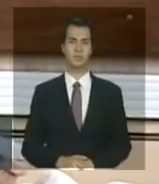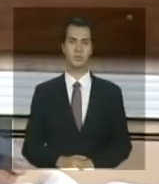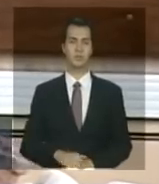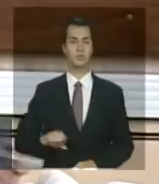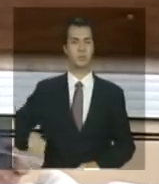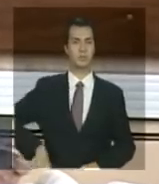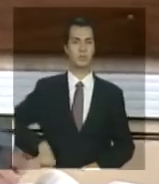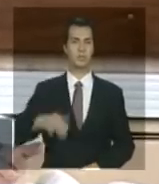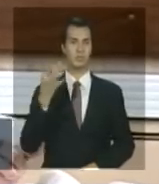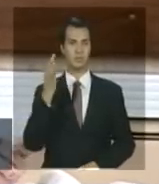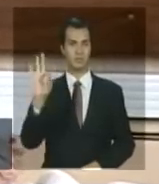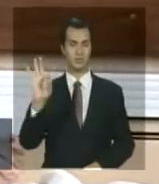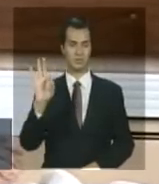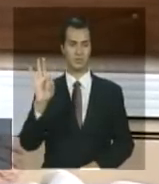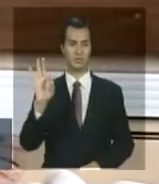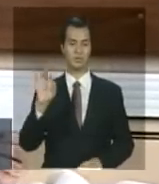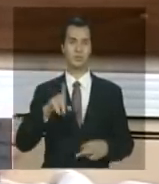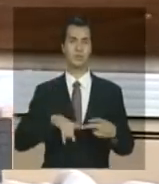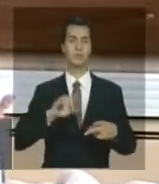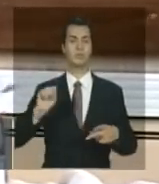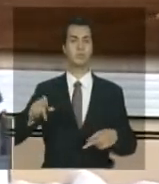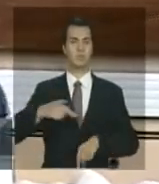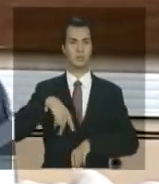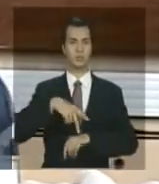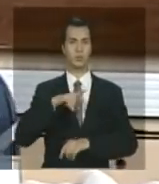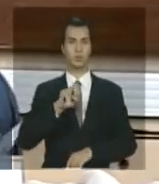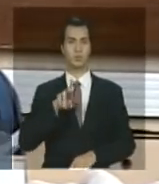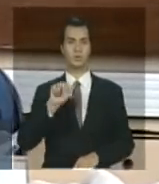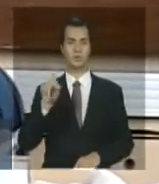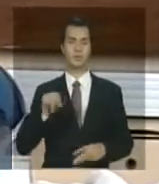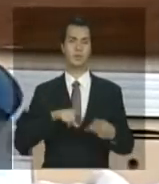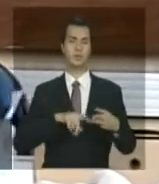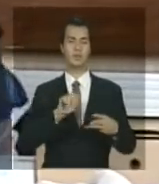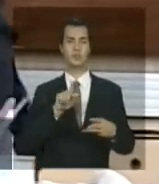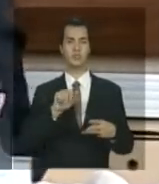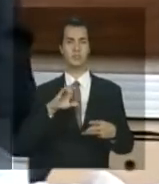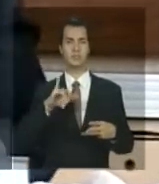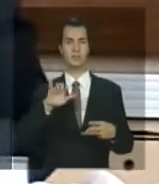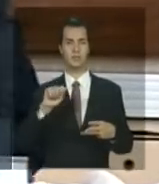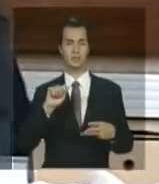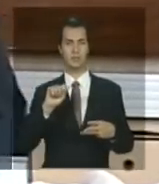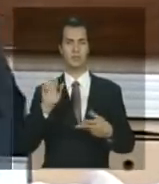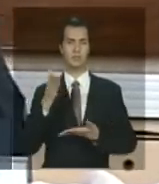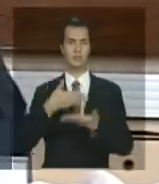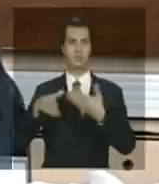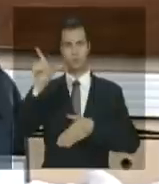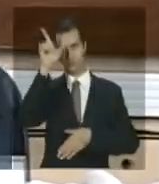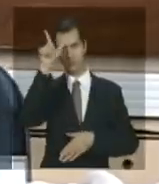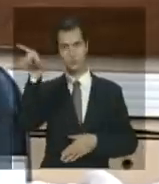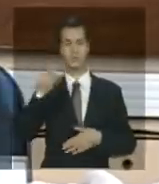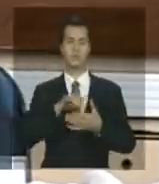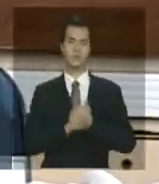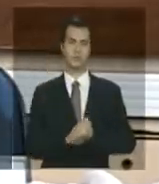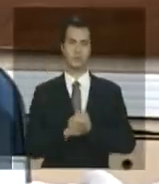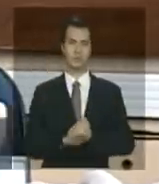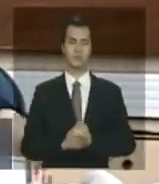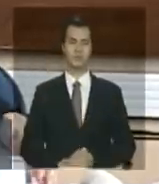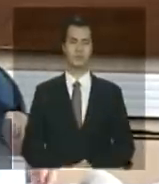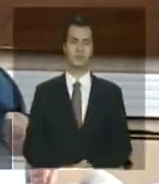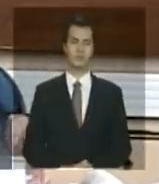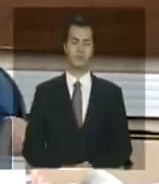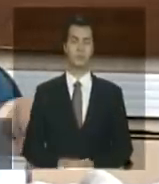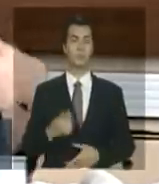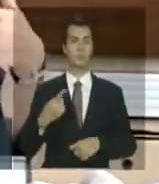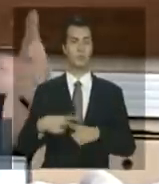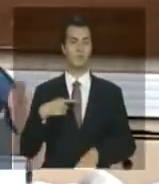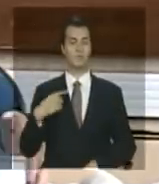da França, da Noruega e da Agência de Cooperação Técnica Alemã, não só por estar